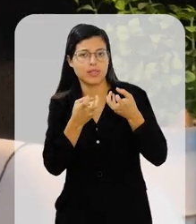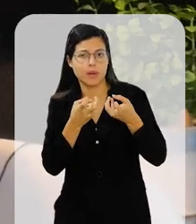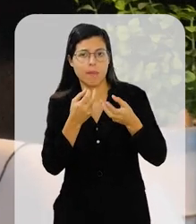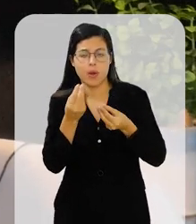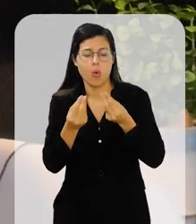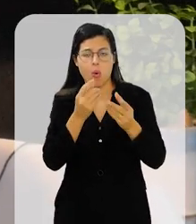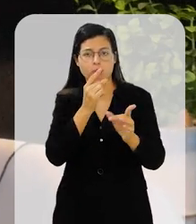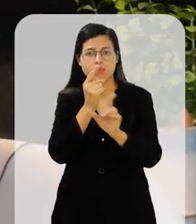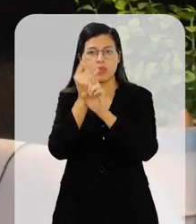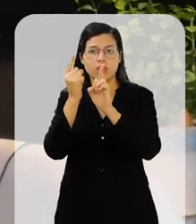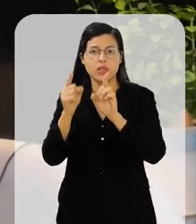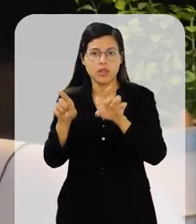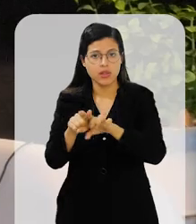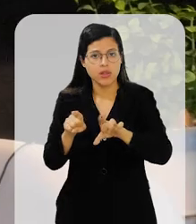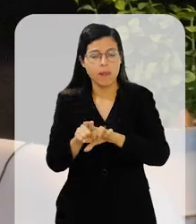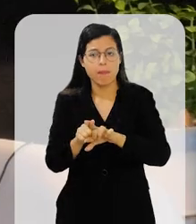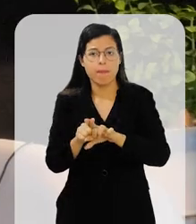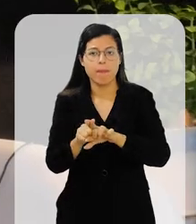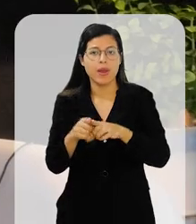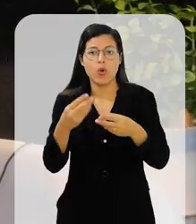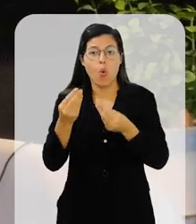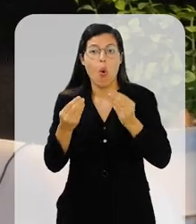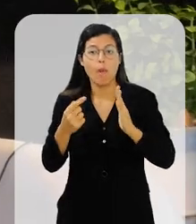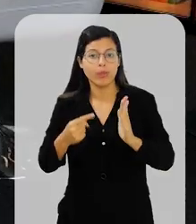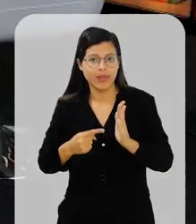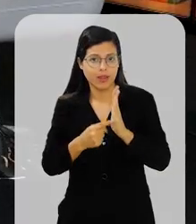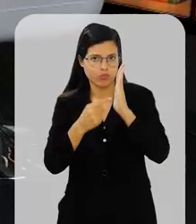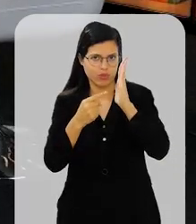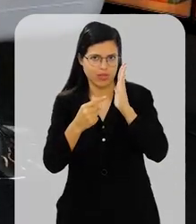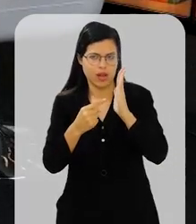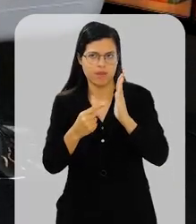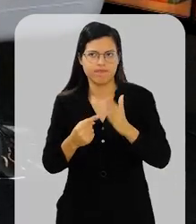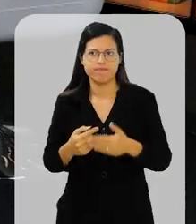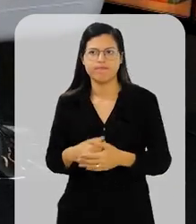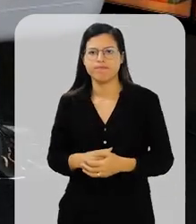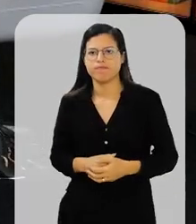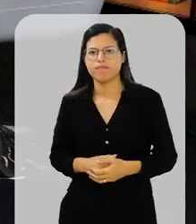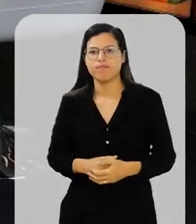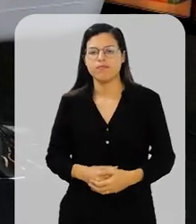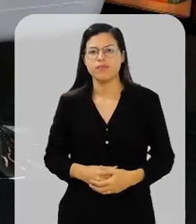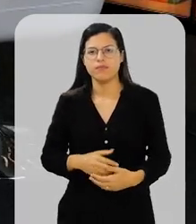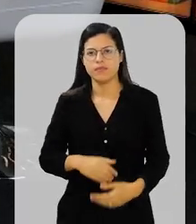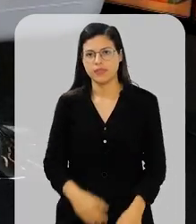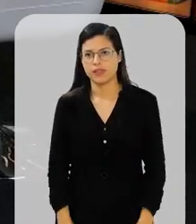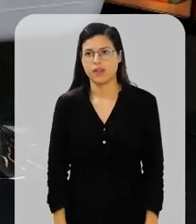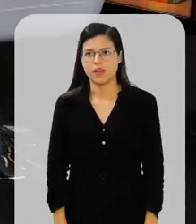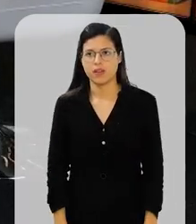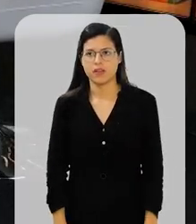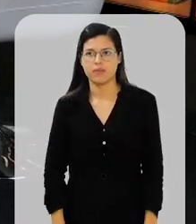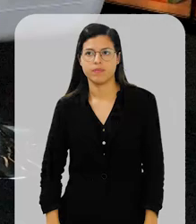proceder e quais canais, principalmente, denunciar. Exatamente. Doutora Fátima.